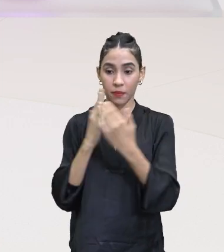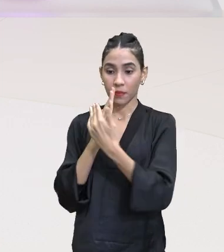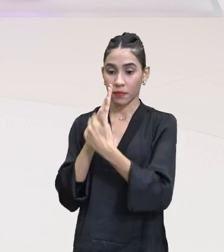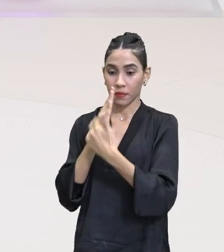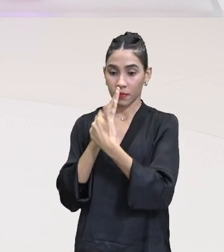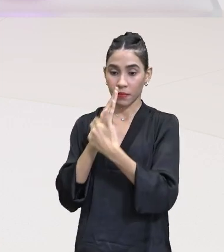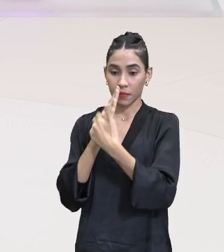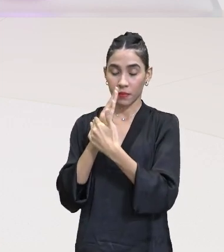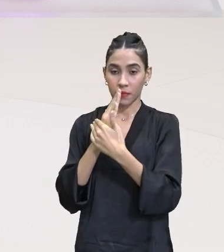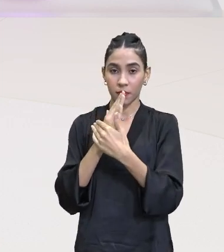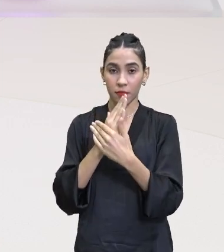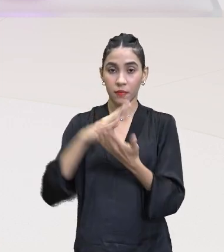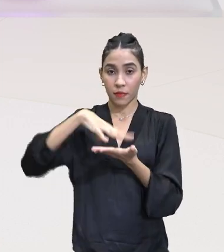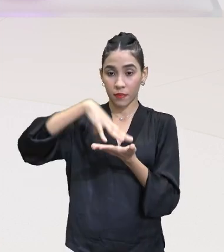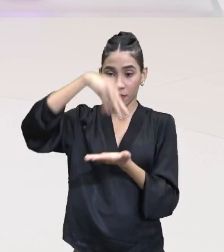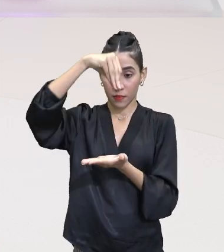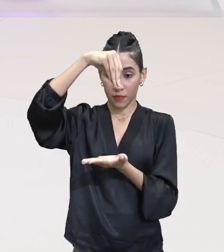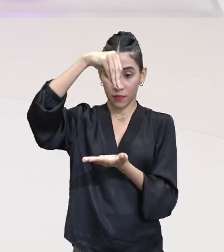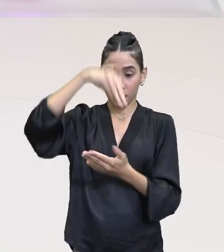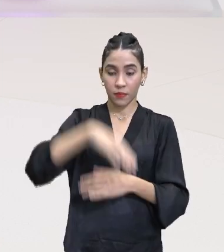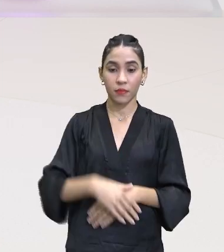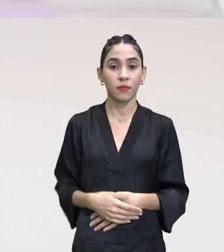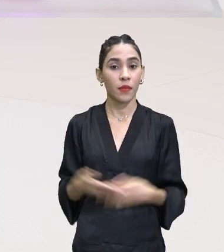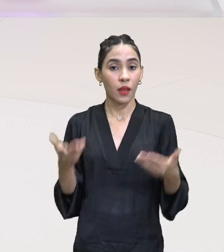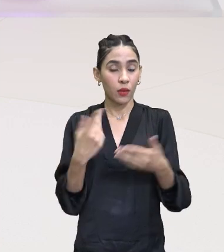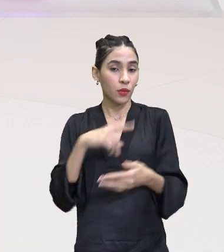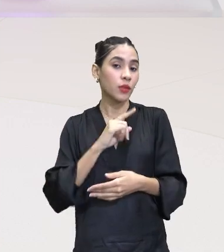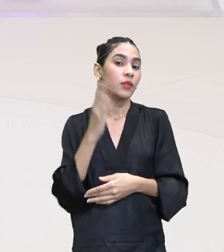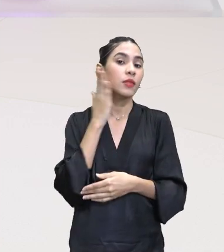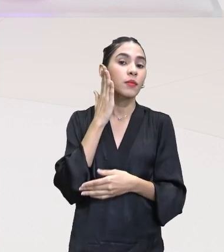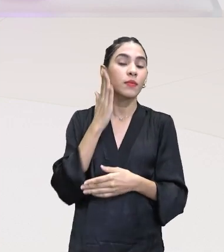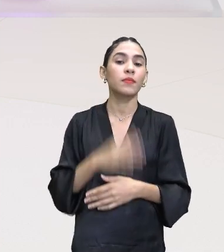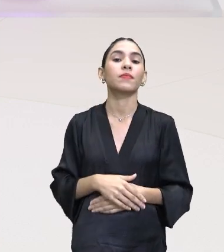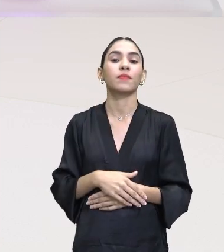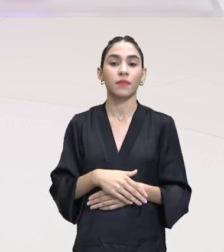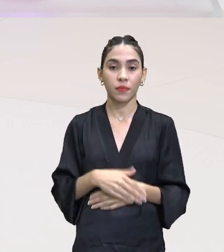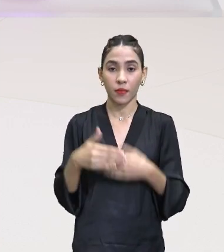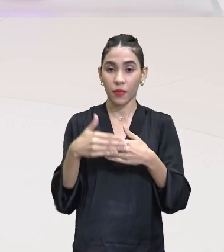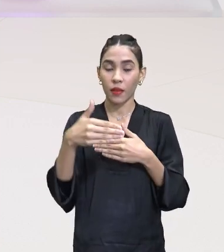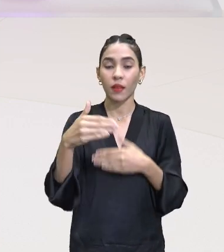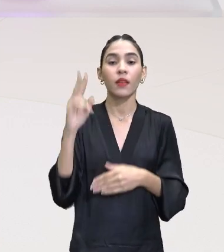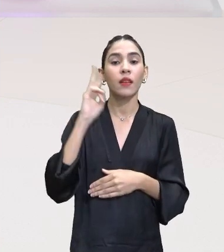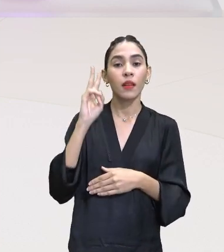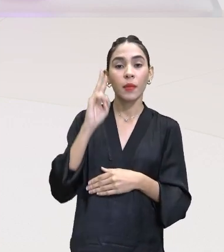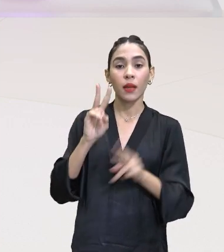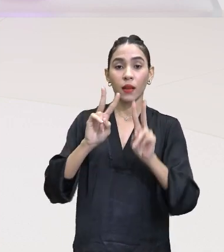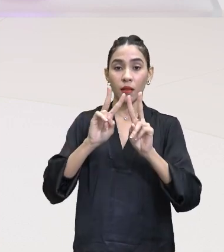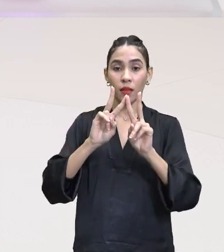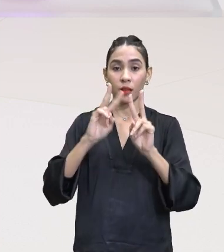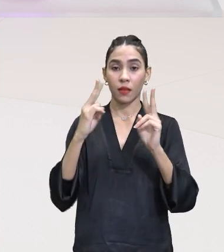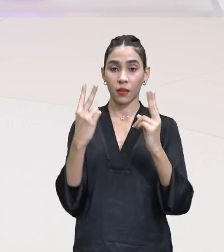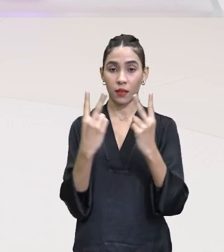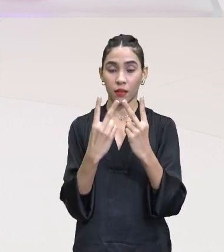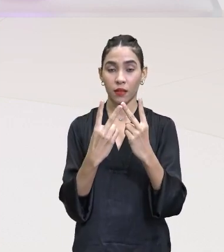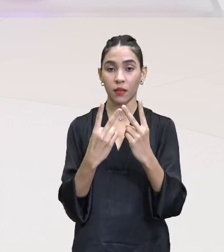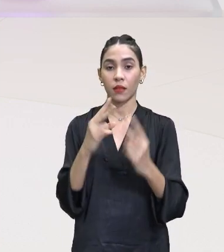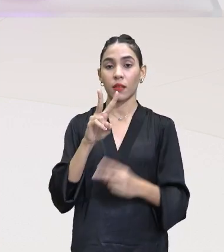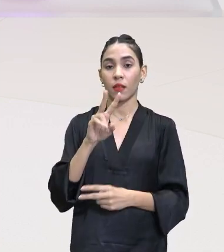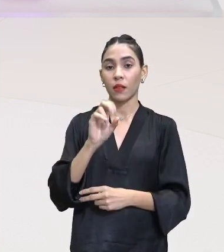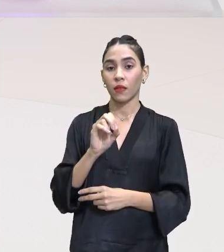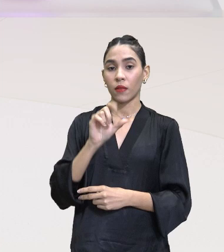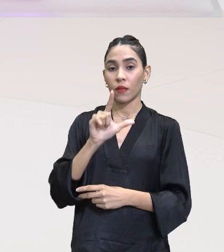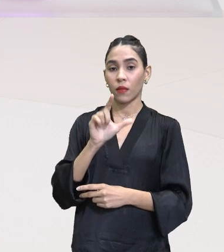são triangulares, certo? Agora que sabemos disso, vamos também lembrar do volume, que é a área da